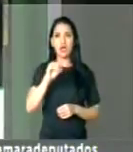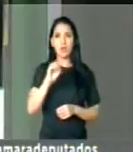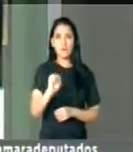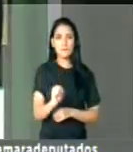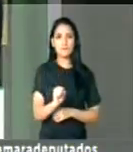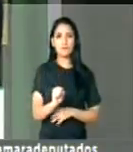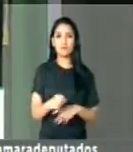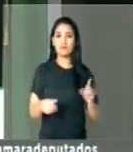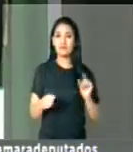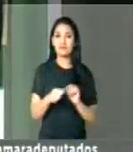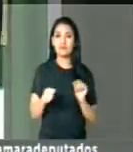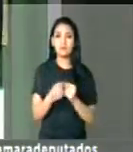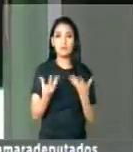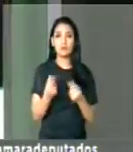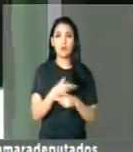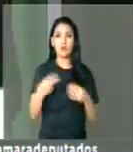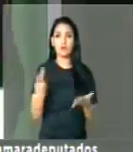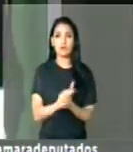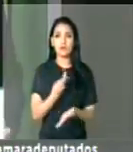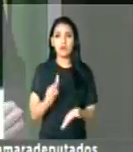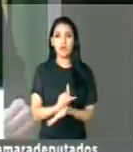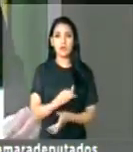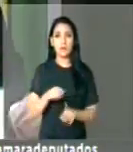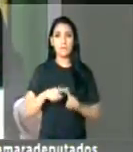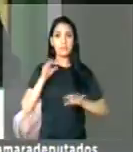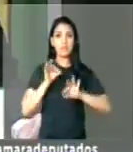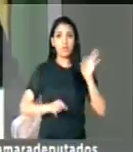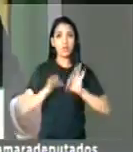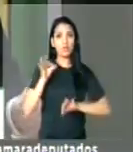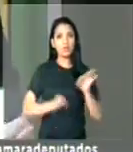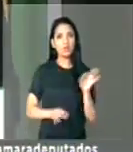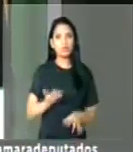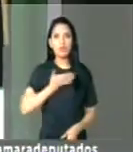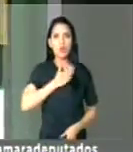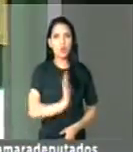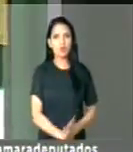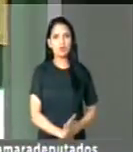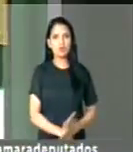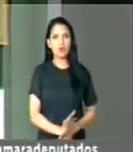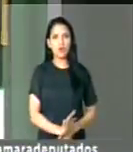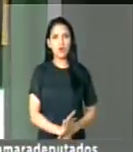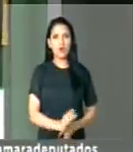esse processo, ficou indignado pelo fato dele ter que aguardar essa vaga.